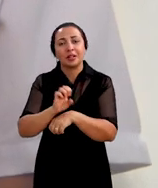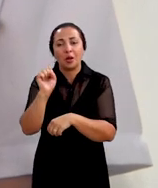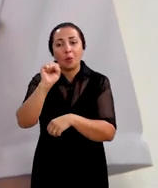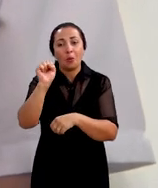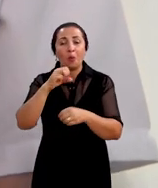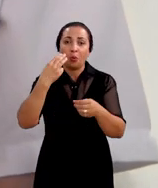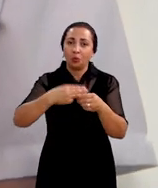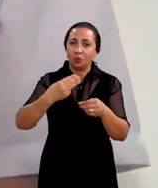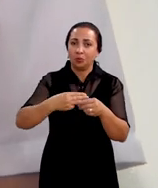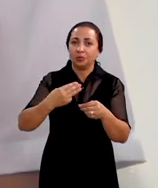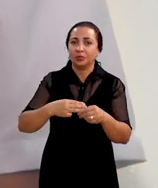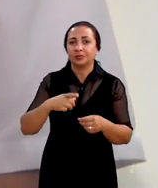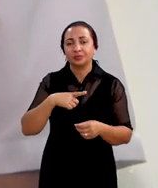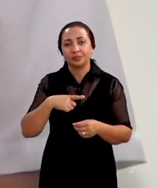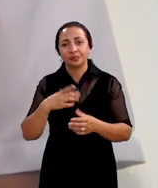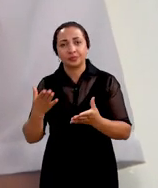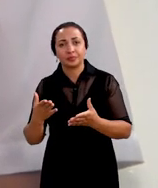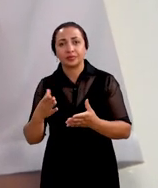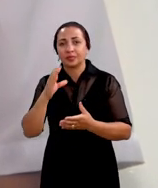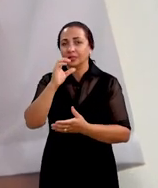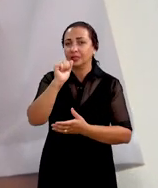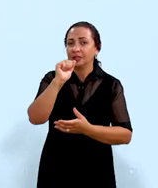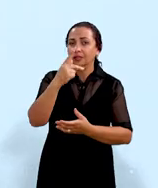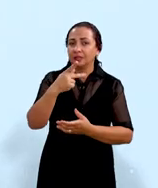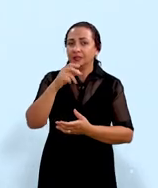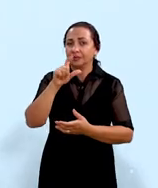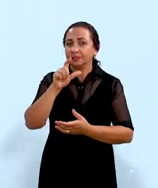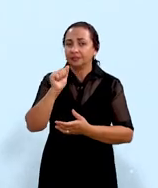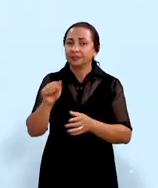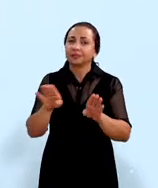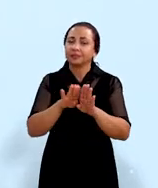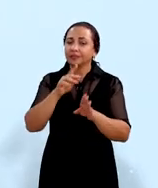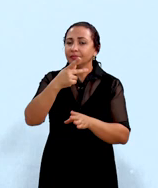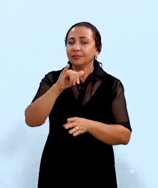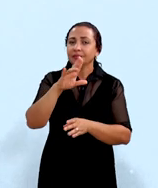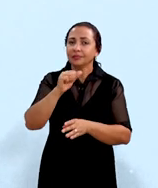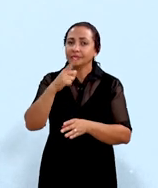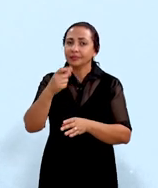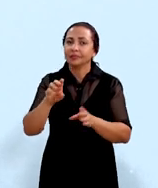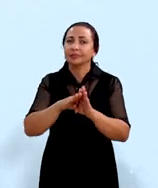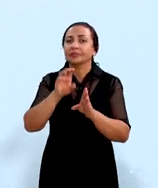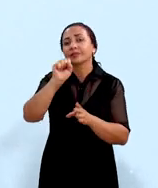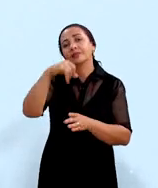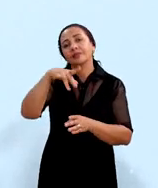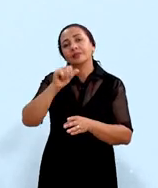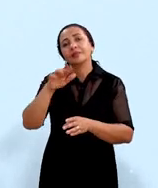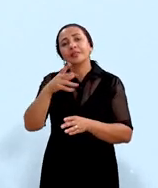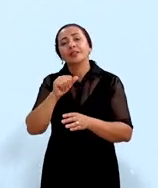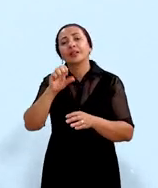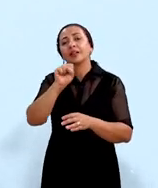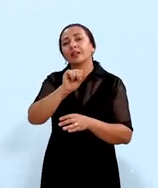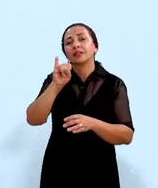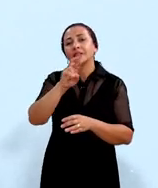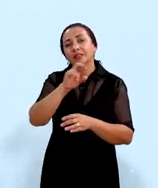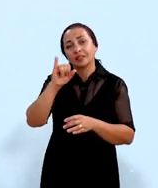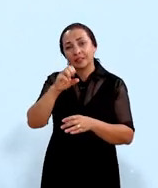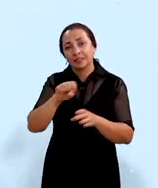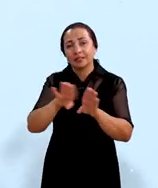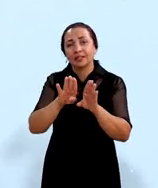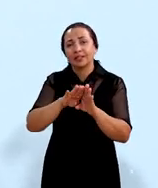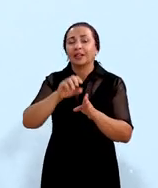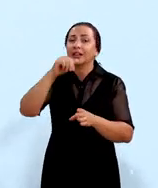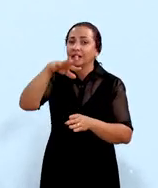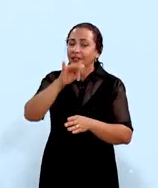no estado em 8 municípios, sendo eles Capela, Pinhão, Laranjeiras, Simão Dias, Umbaúba,